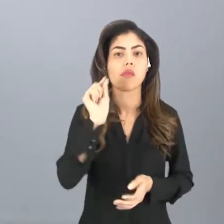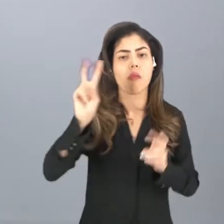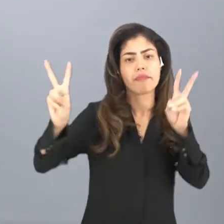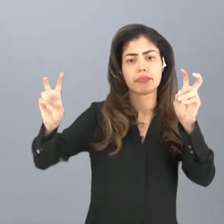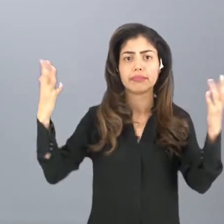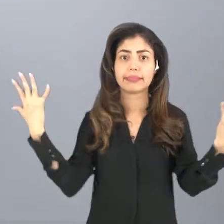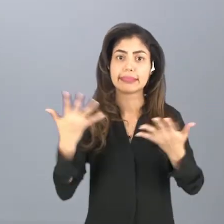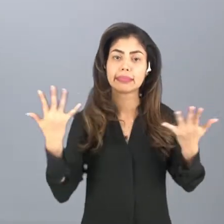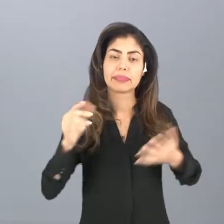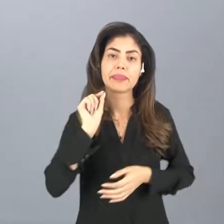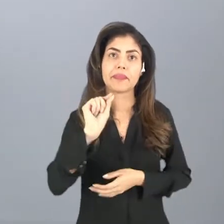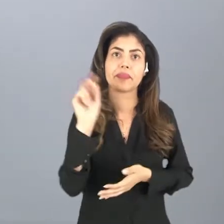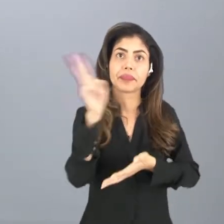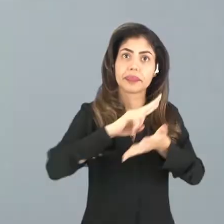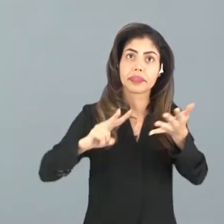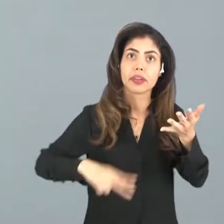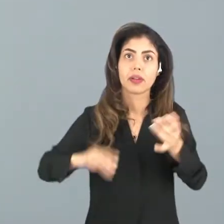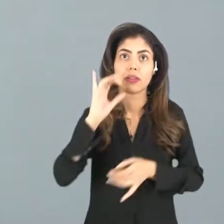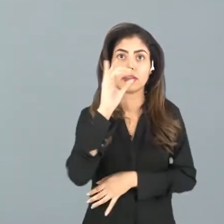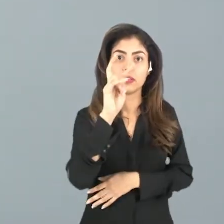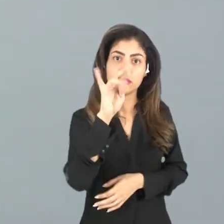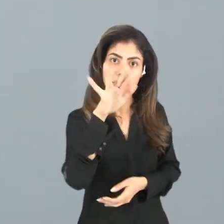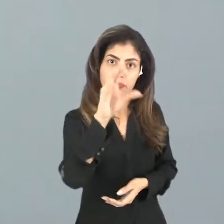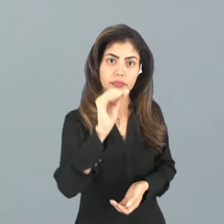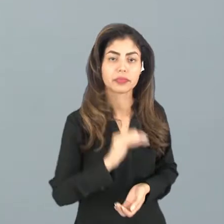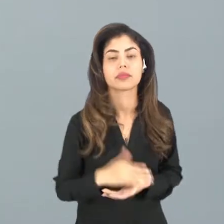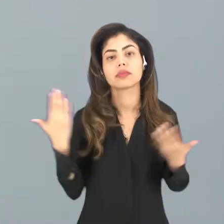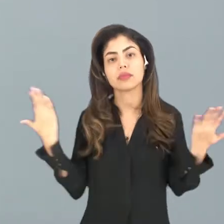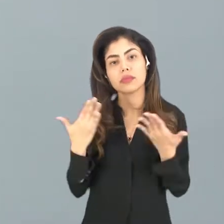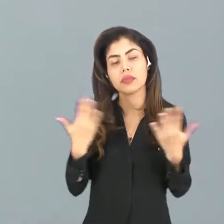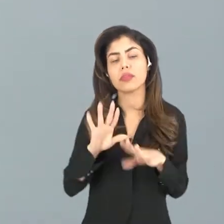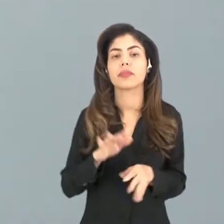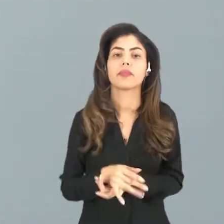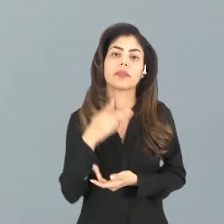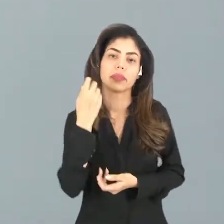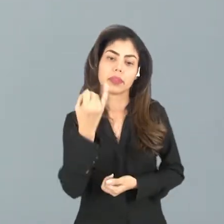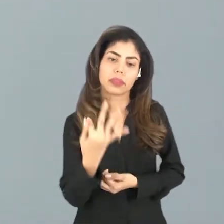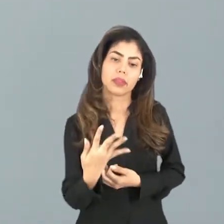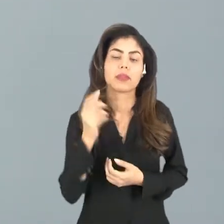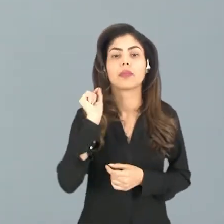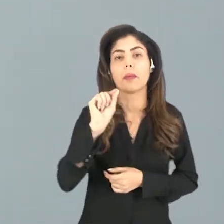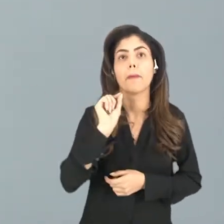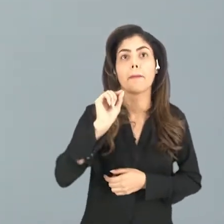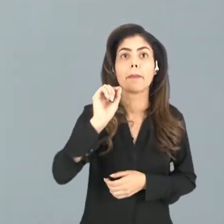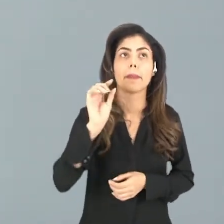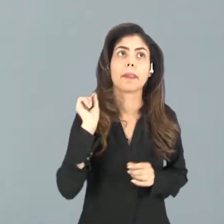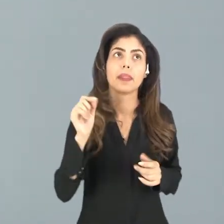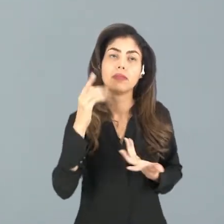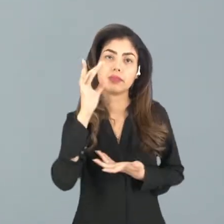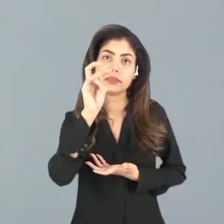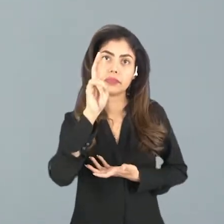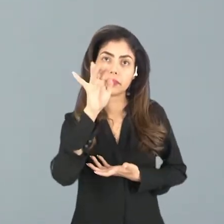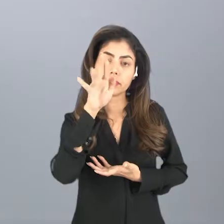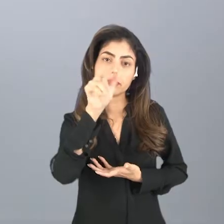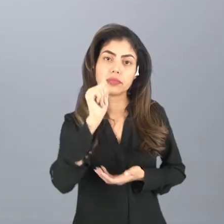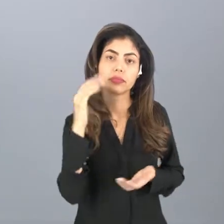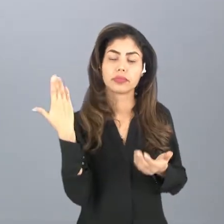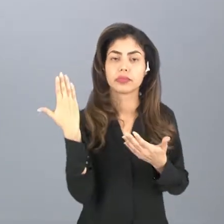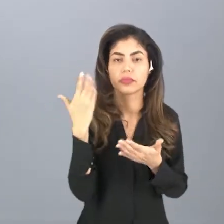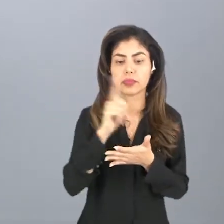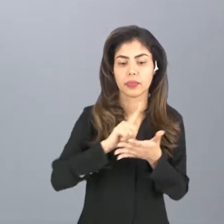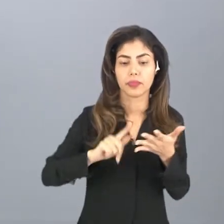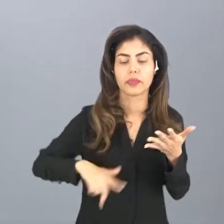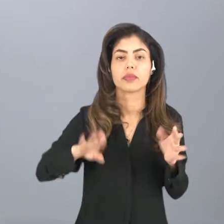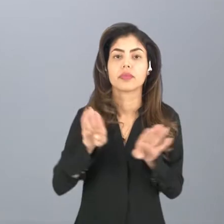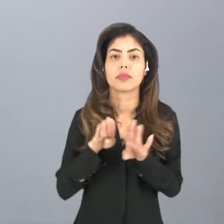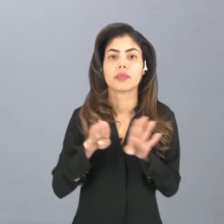tema da nossa aula de hoje é a leitura crítica, certo? Hoje nós vamos comentar um pouquinho sobre o que seria essa leitura crítica, né?